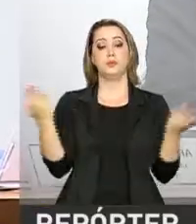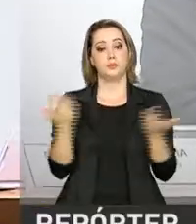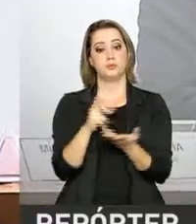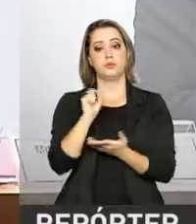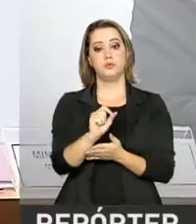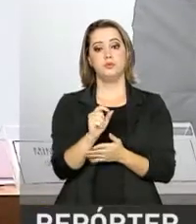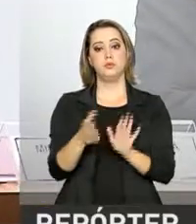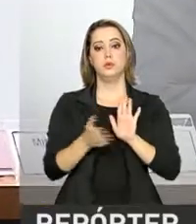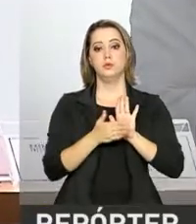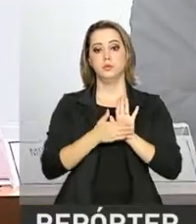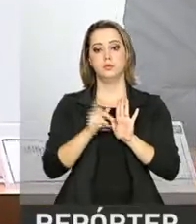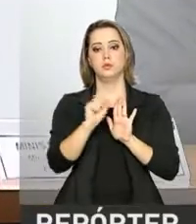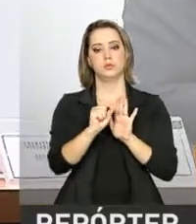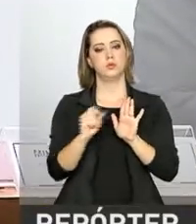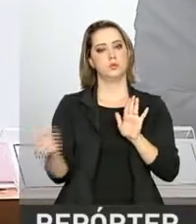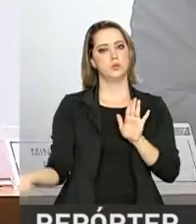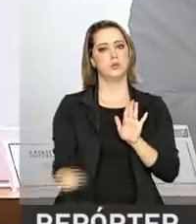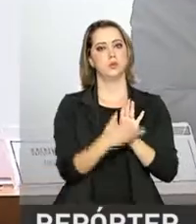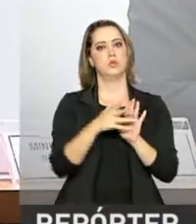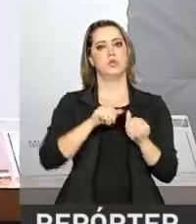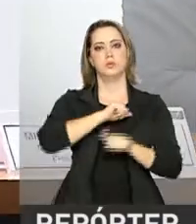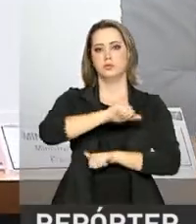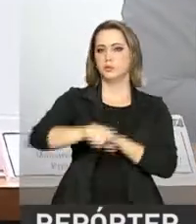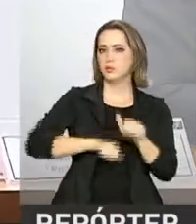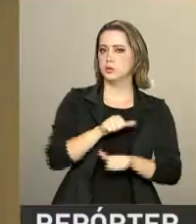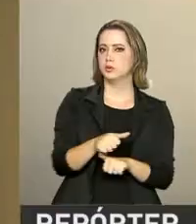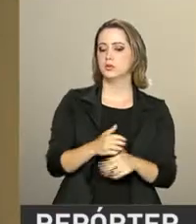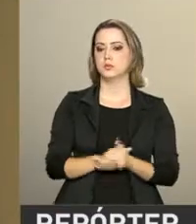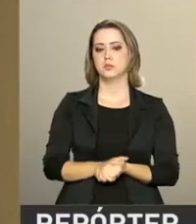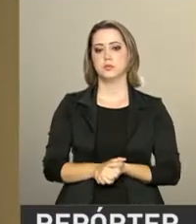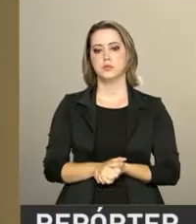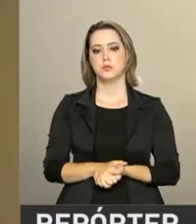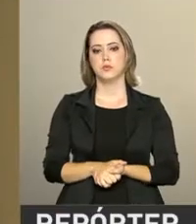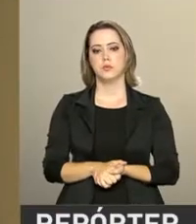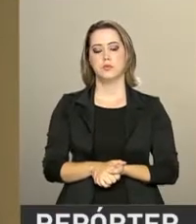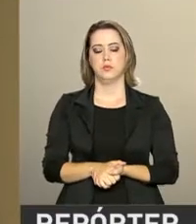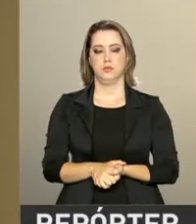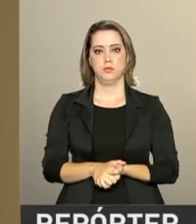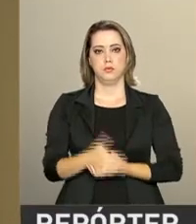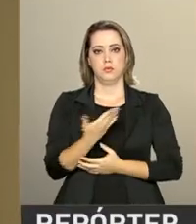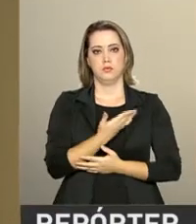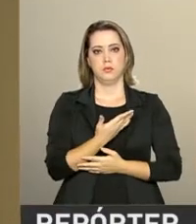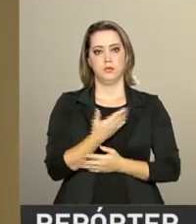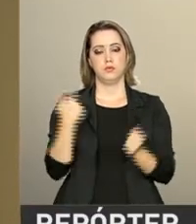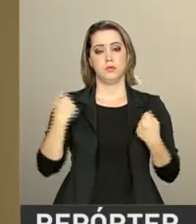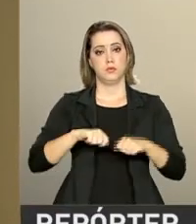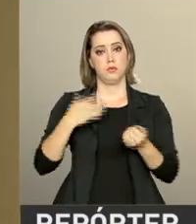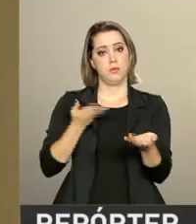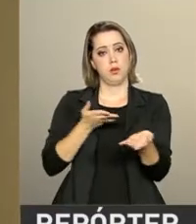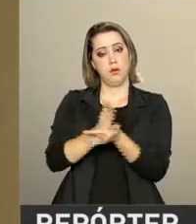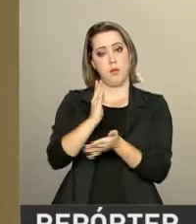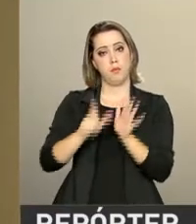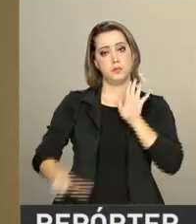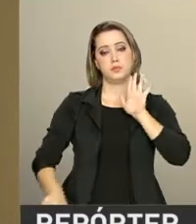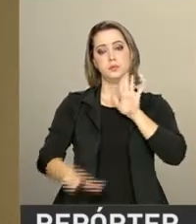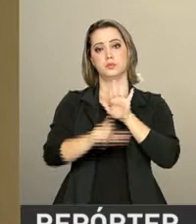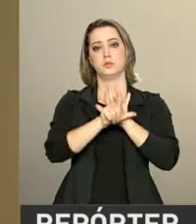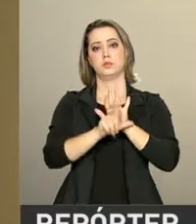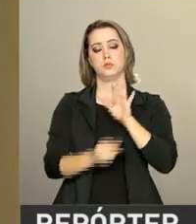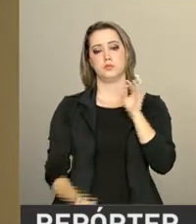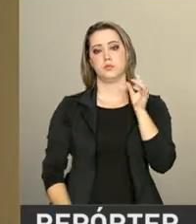esse sistema vai passar por uma transição deve ser aprovada uma lei criando